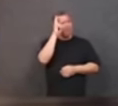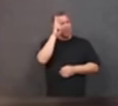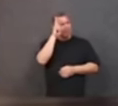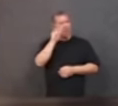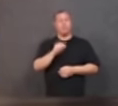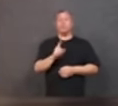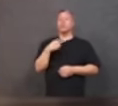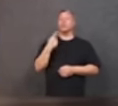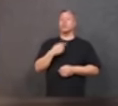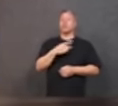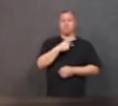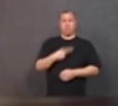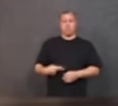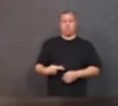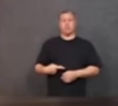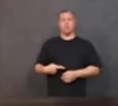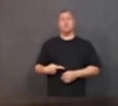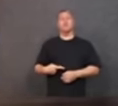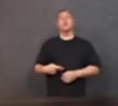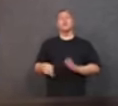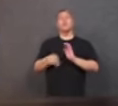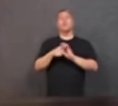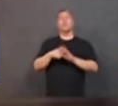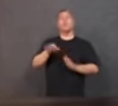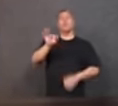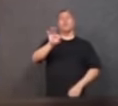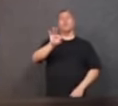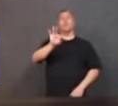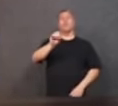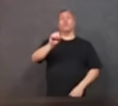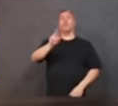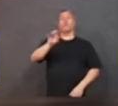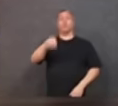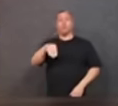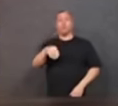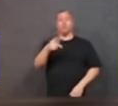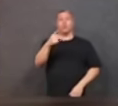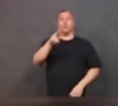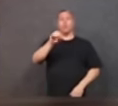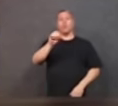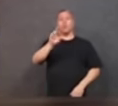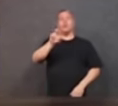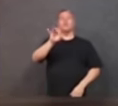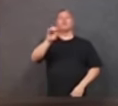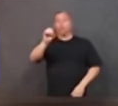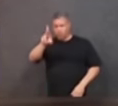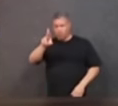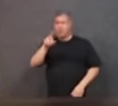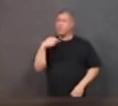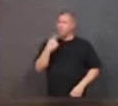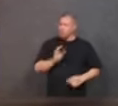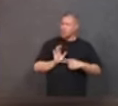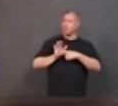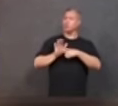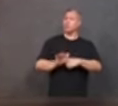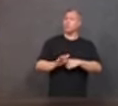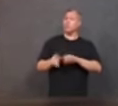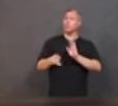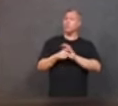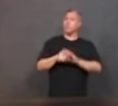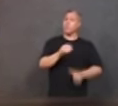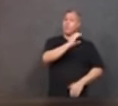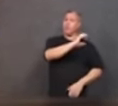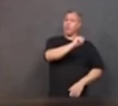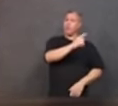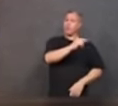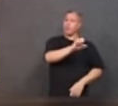do Fórum de Pró-Reitores de Pesquisa e Pós-Graduação na gestão do professor Nestor, fomos nós que ajudamos a CAPES a fazer